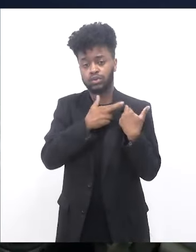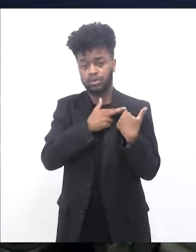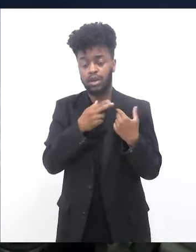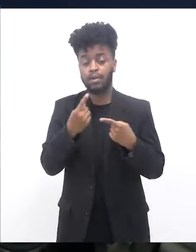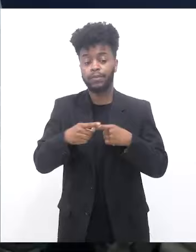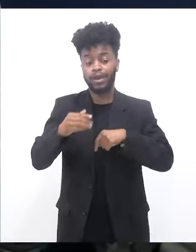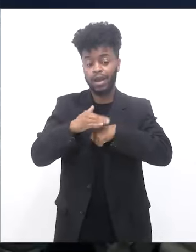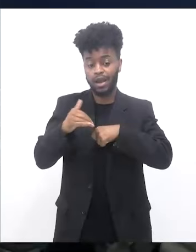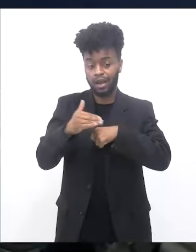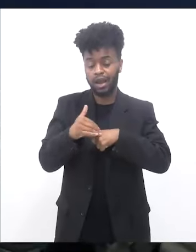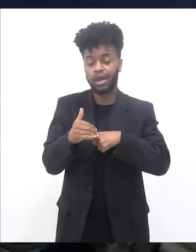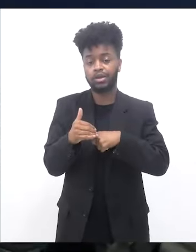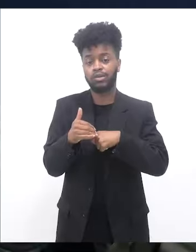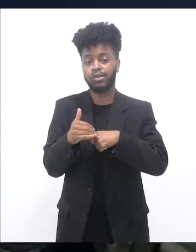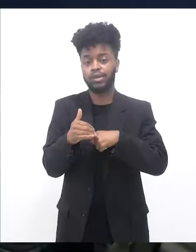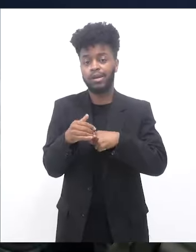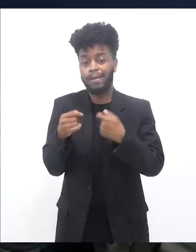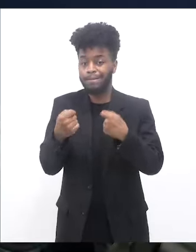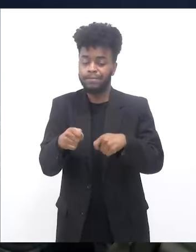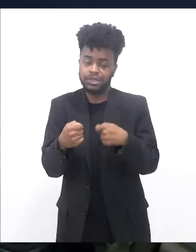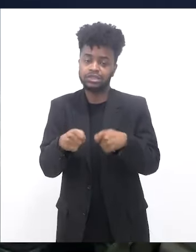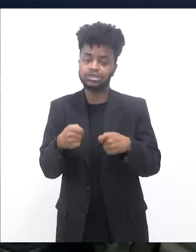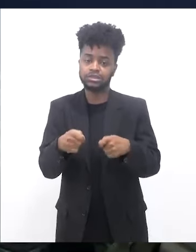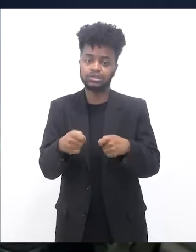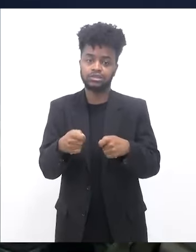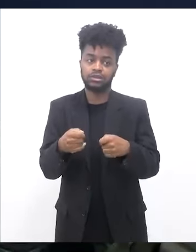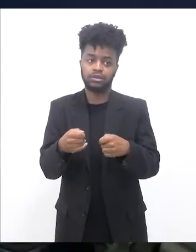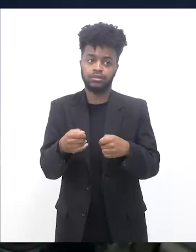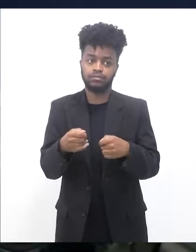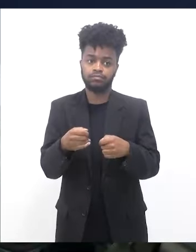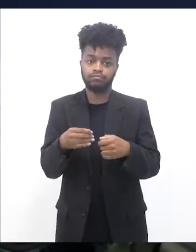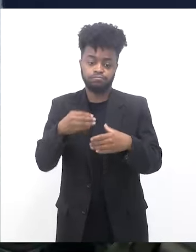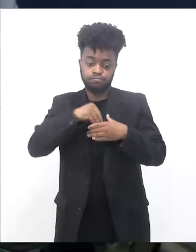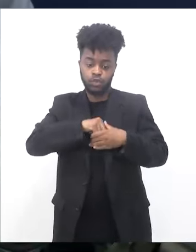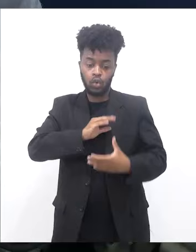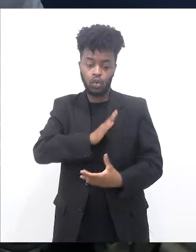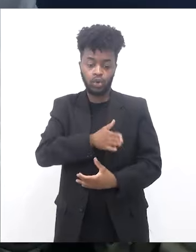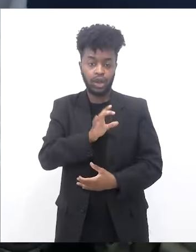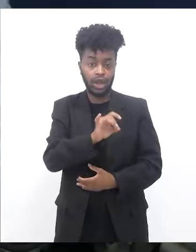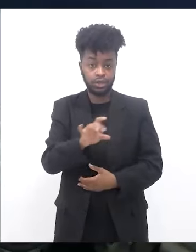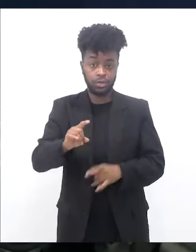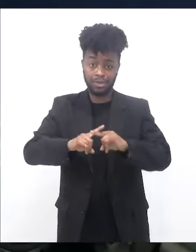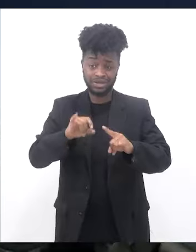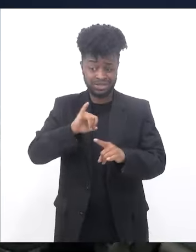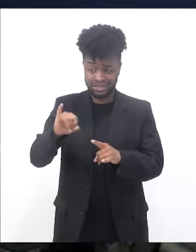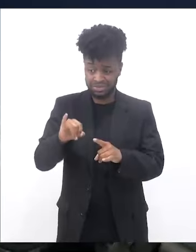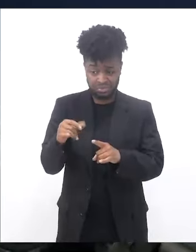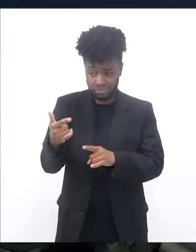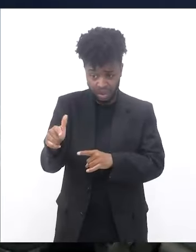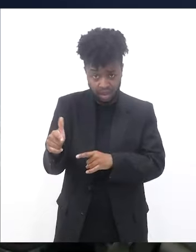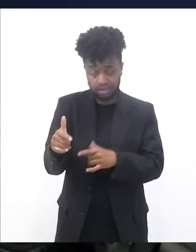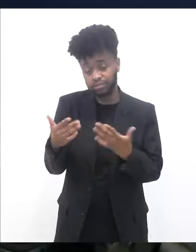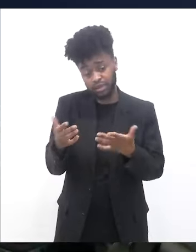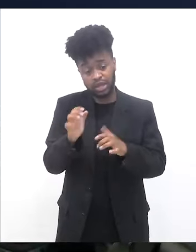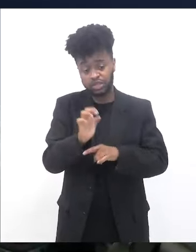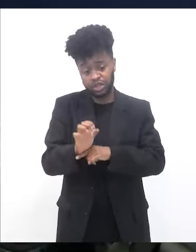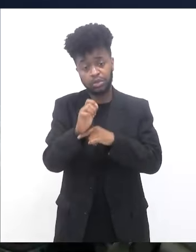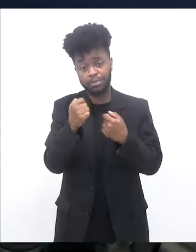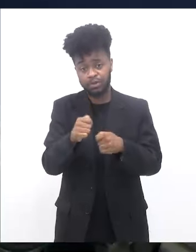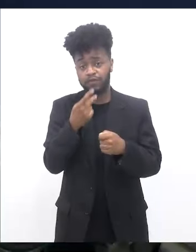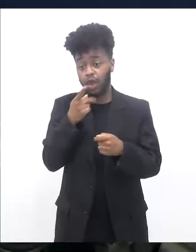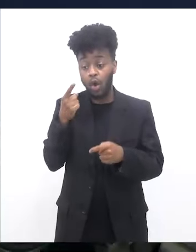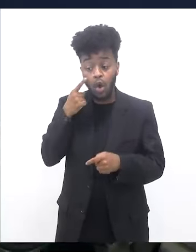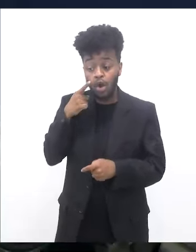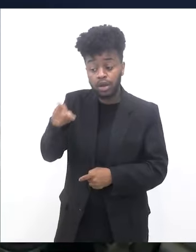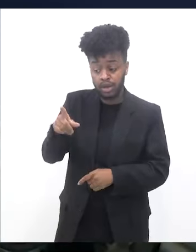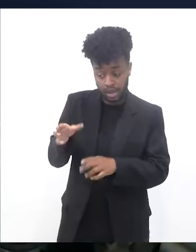responsabilidade. O afeto, ele deveria brotar no coração de cada um. No momento em que não brota, o Estado tem que ir lá e falar assim, meu irmão, a responsabilidade é